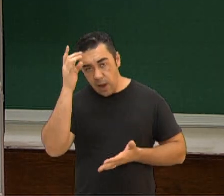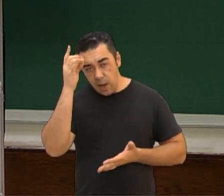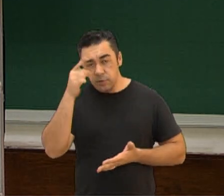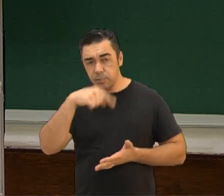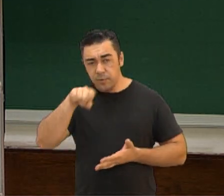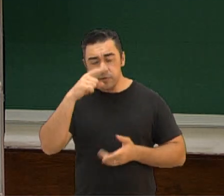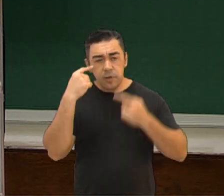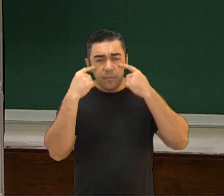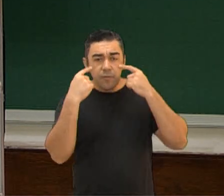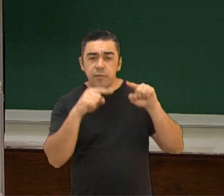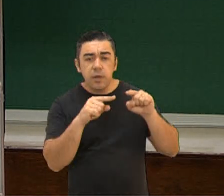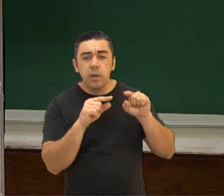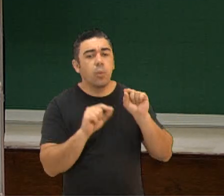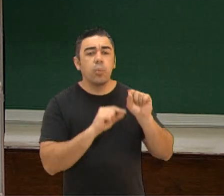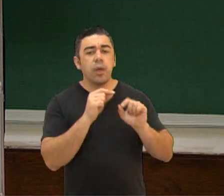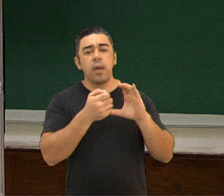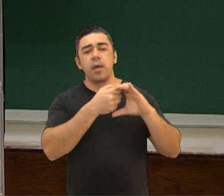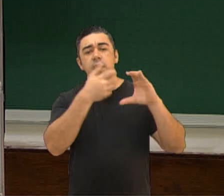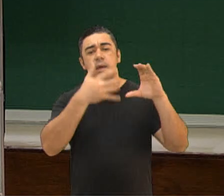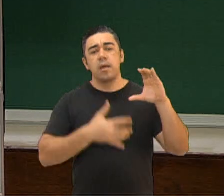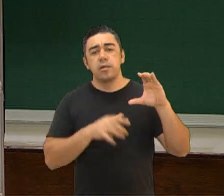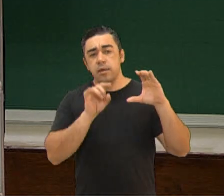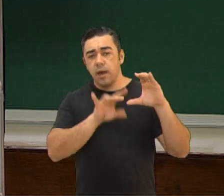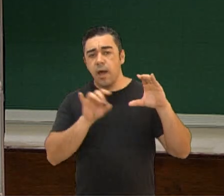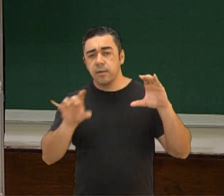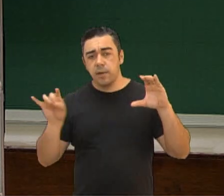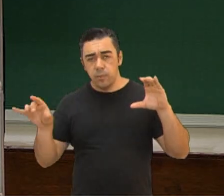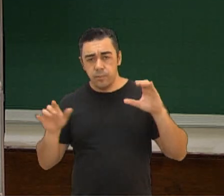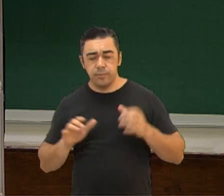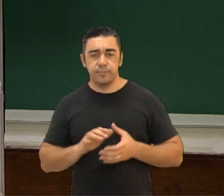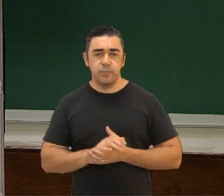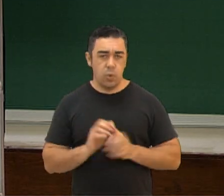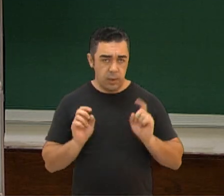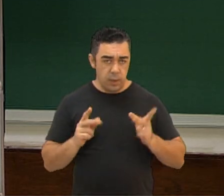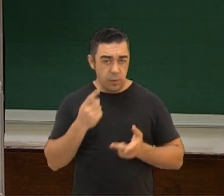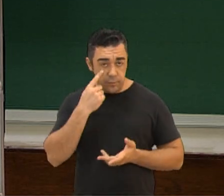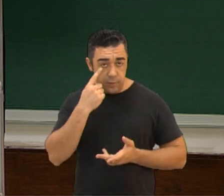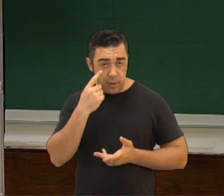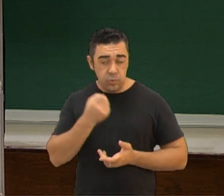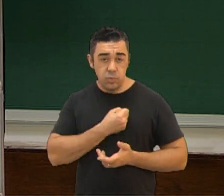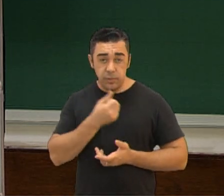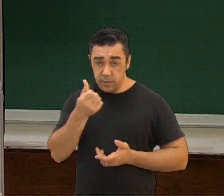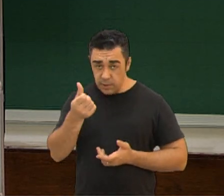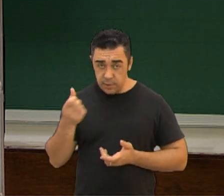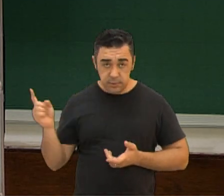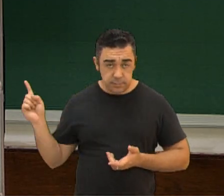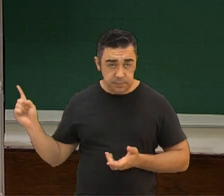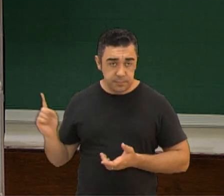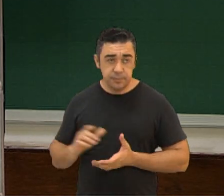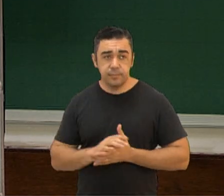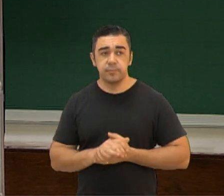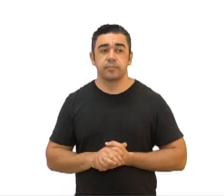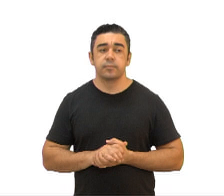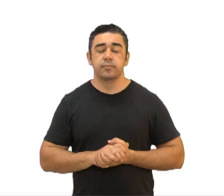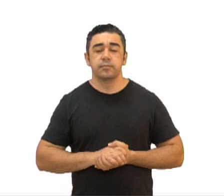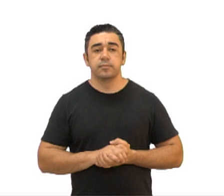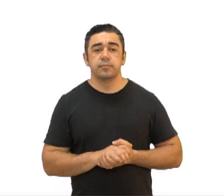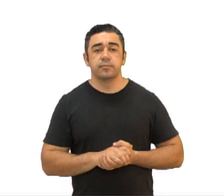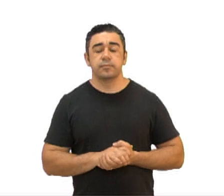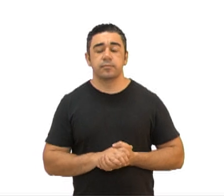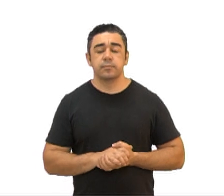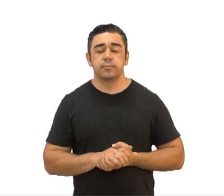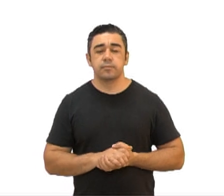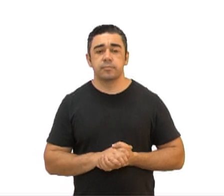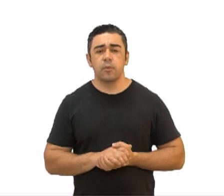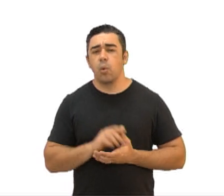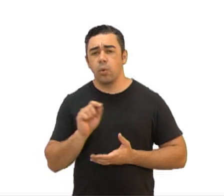vocês visualizar as características de cada figura de linguagem, ok? Então vamos para o exercício 6. Olha lá o nosso sexto exercício, o que que